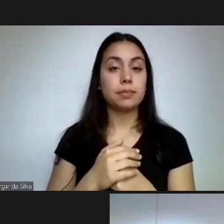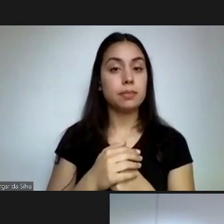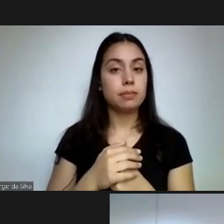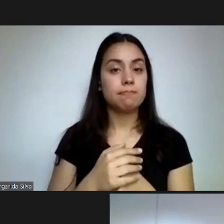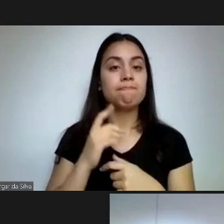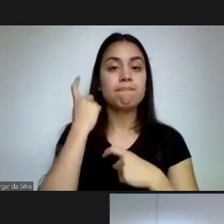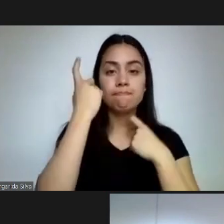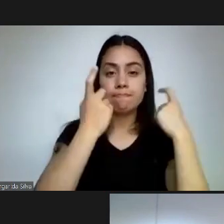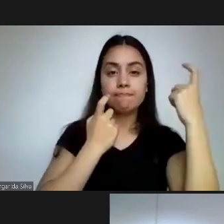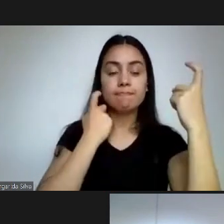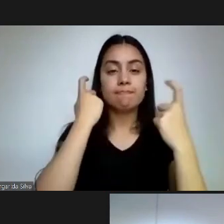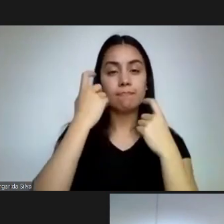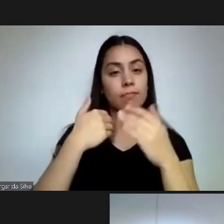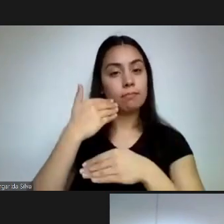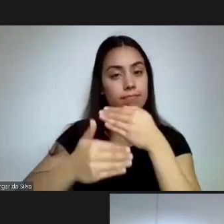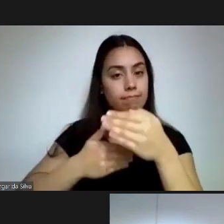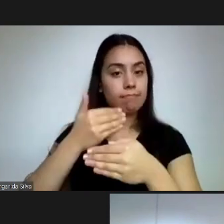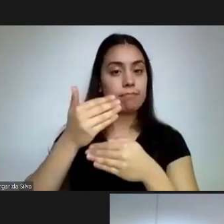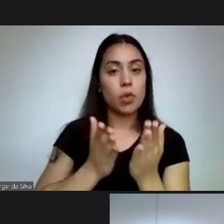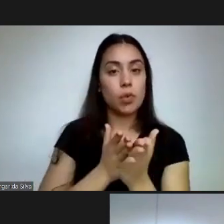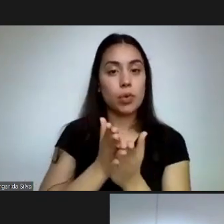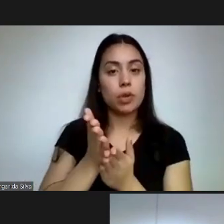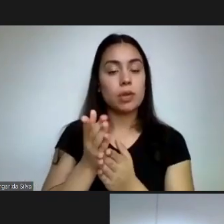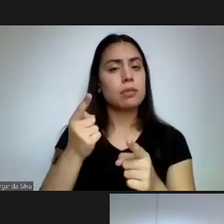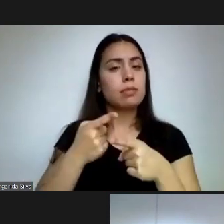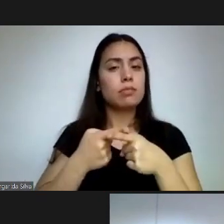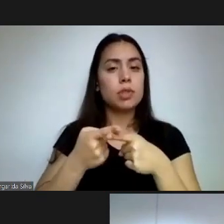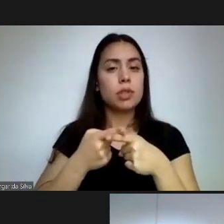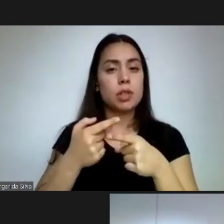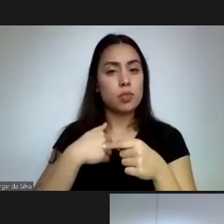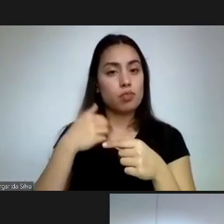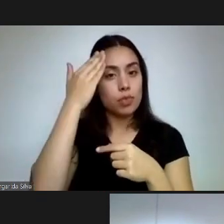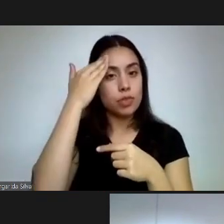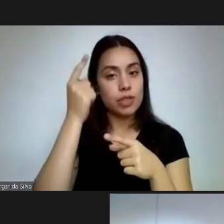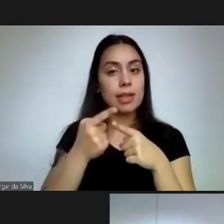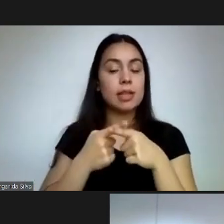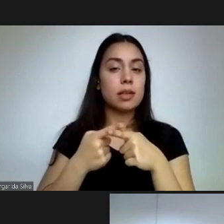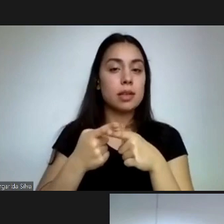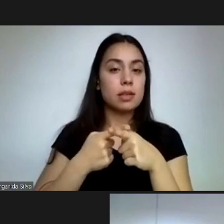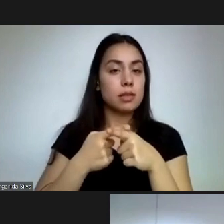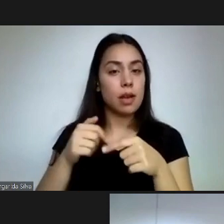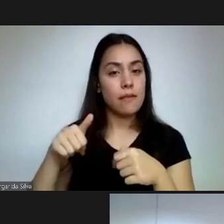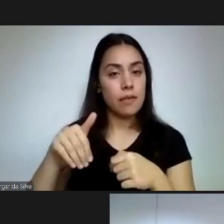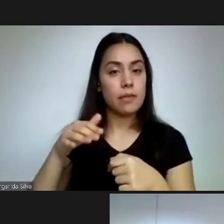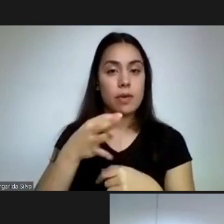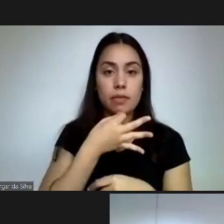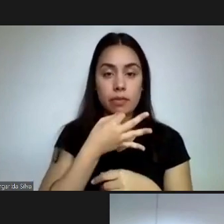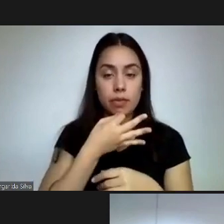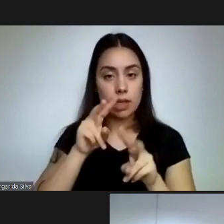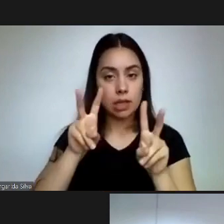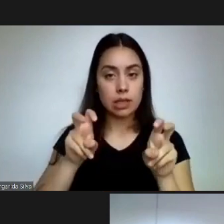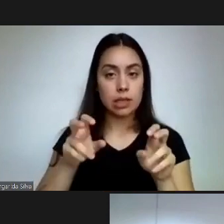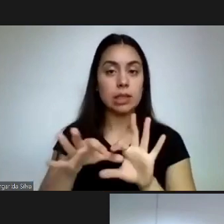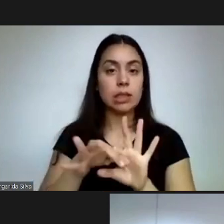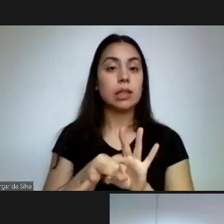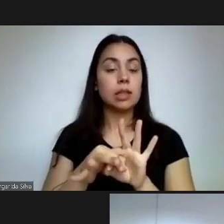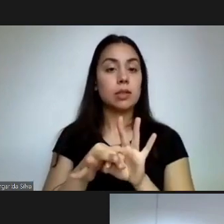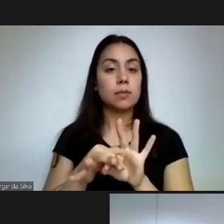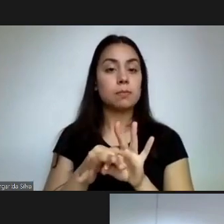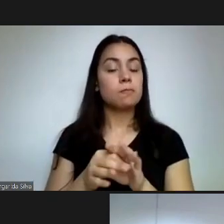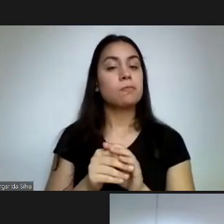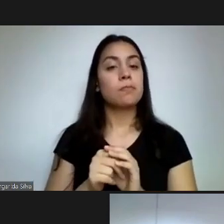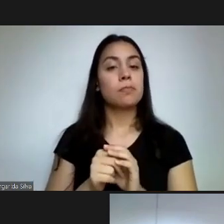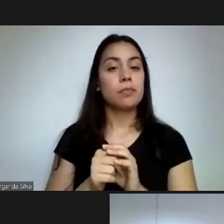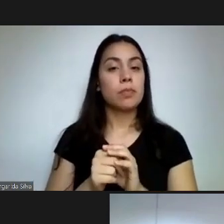continuar a acontecer. E outra coisa que eu também achei muito interessante, e se calhar podemos falar isso daqui a pouco, é esta questão de ter consciência. Tu próprio falavas da questão